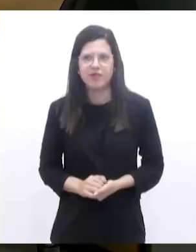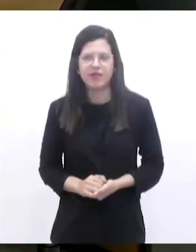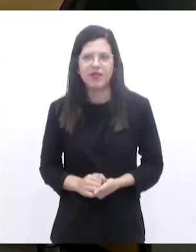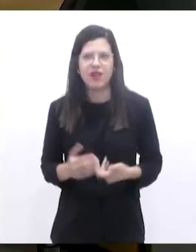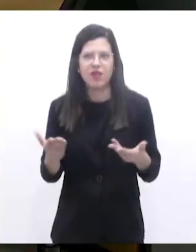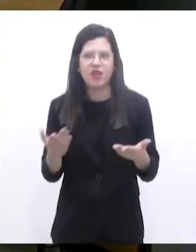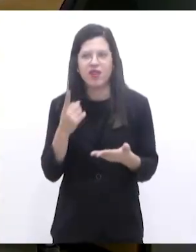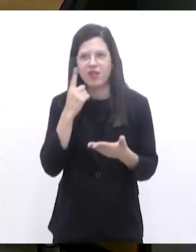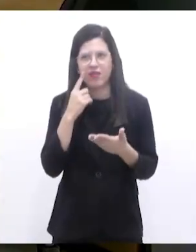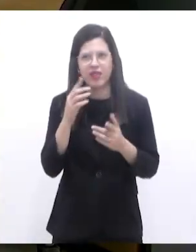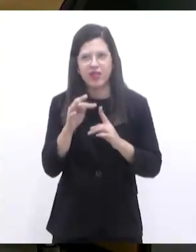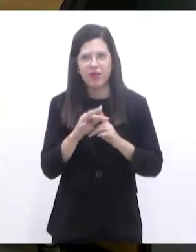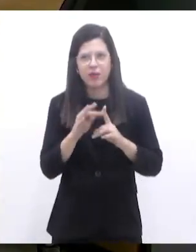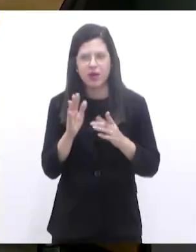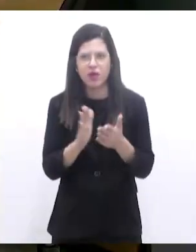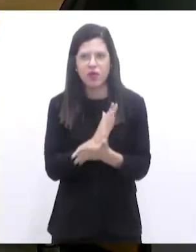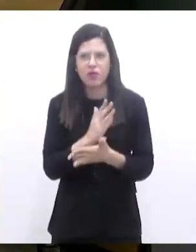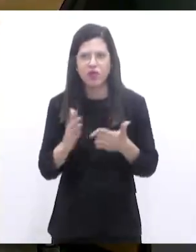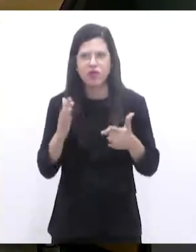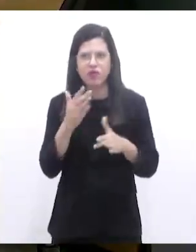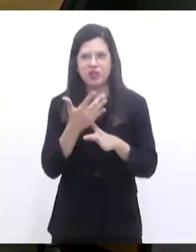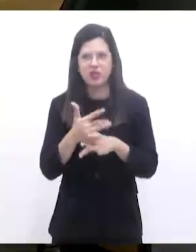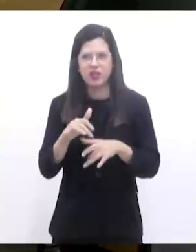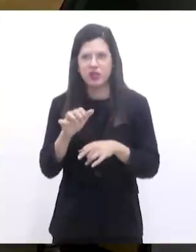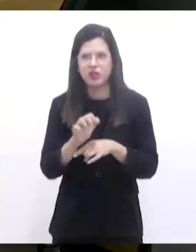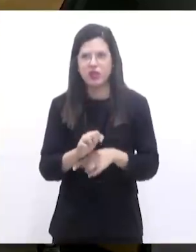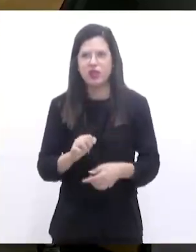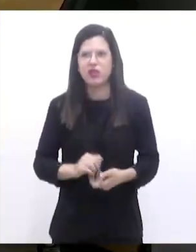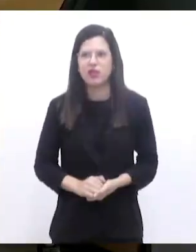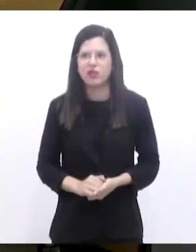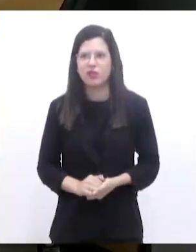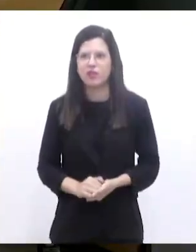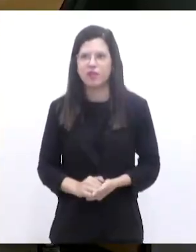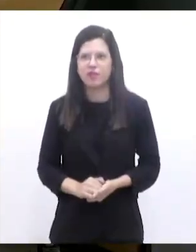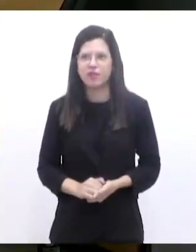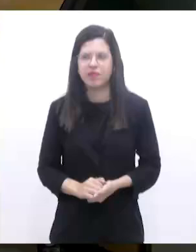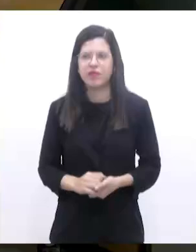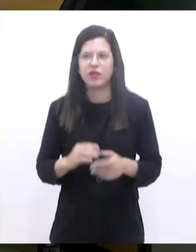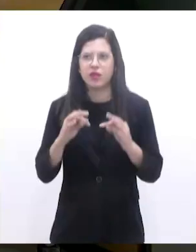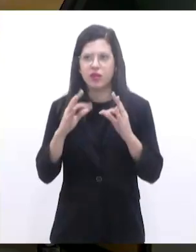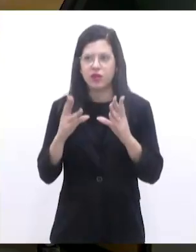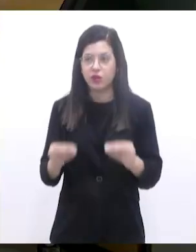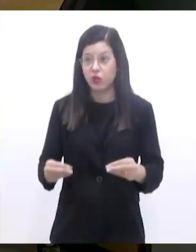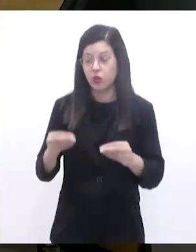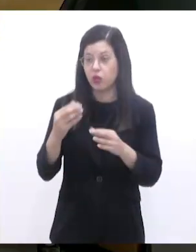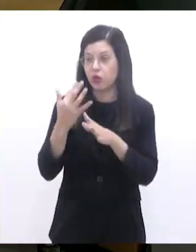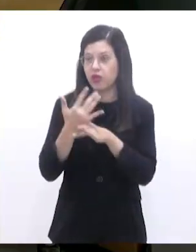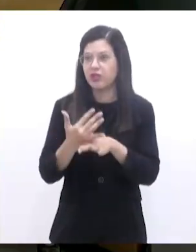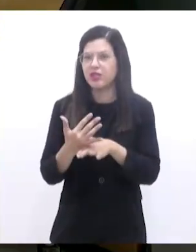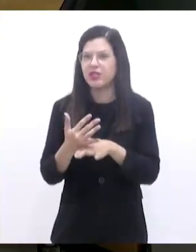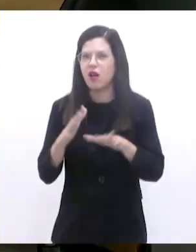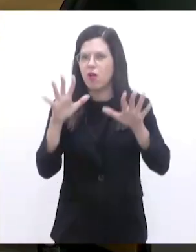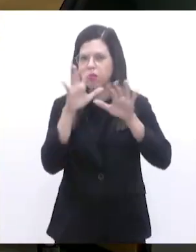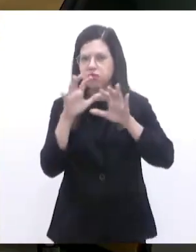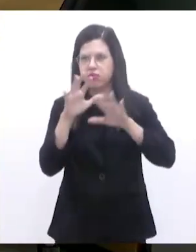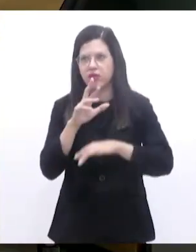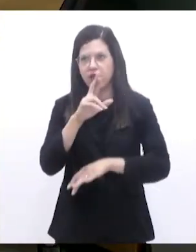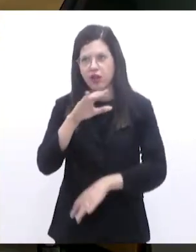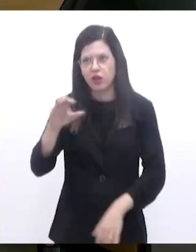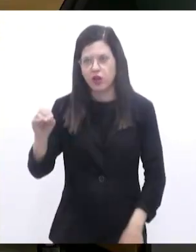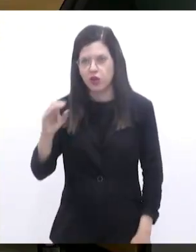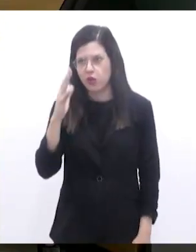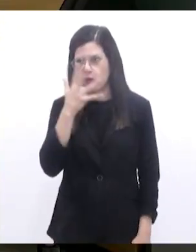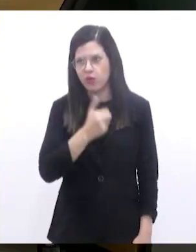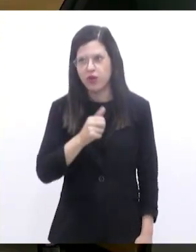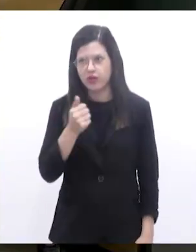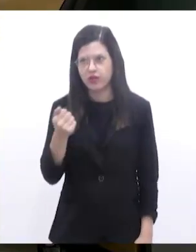Vamos agora dar uma olhada no tempo em algumas cidades do estado. Você vê aqui na tela todas as cidades, o dia amanheceu nublado, Rio Bonito